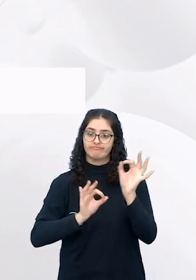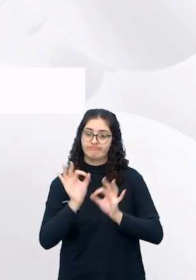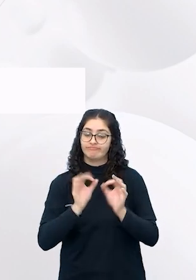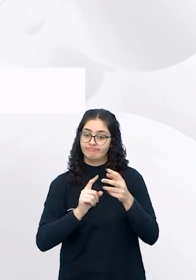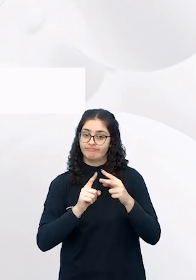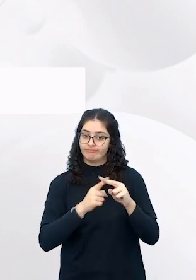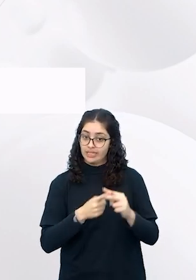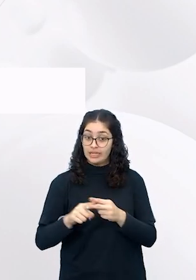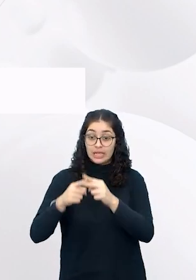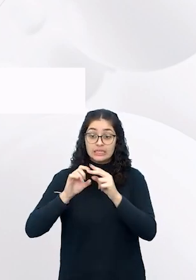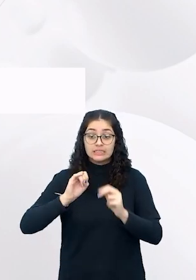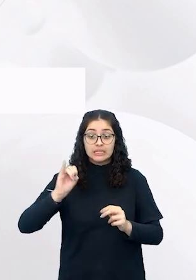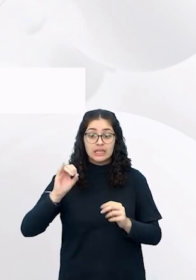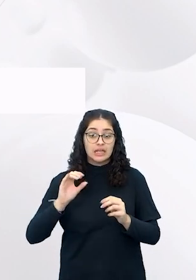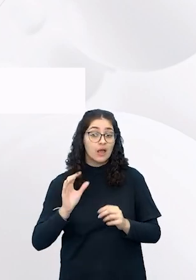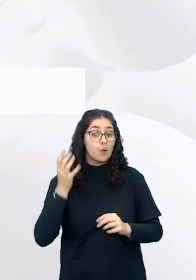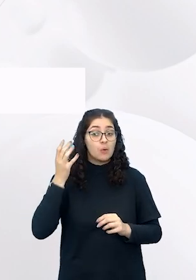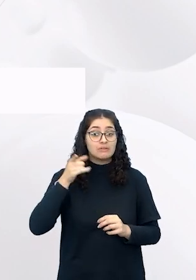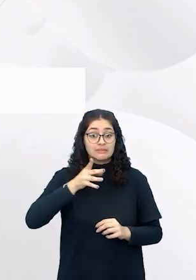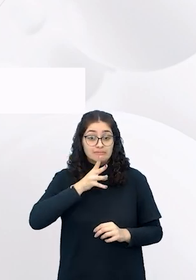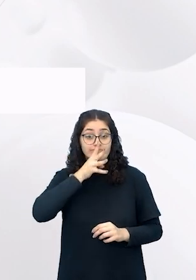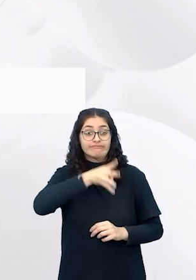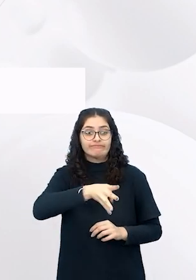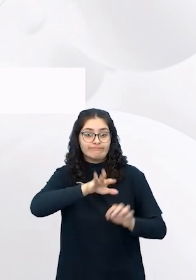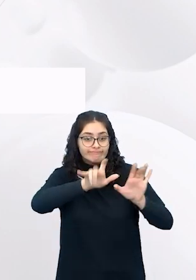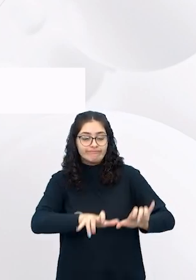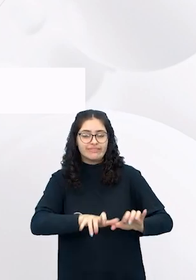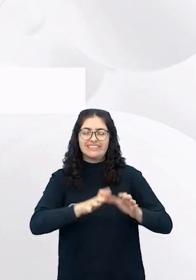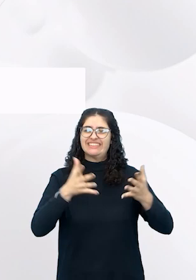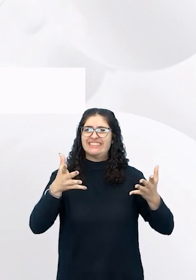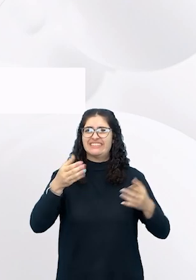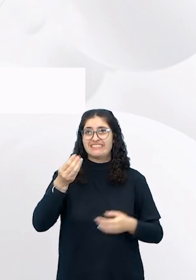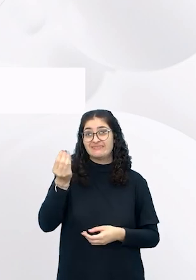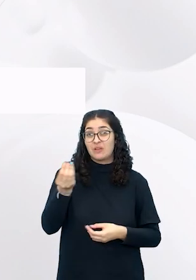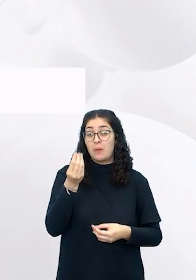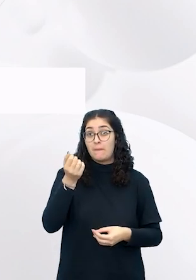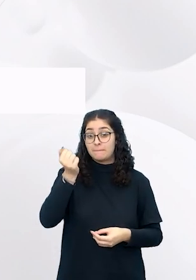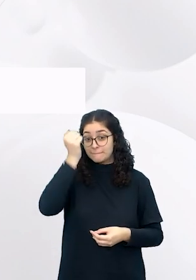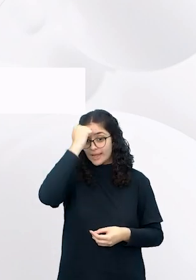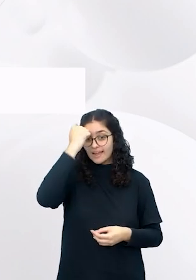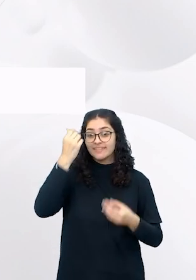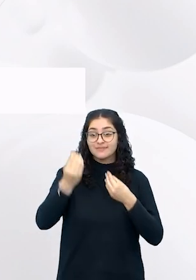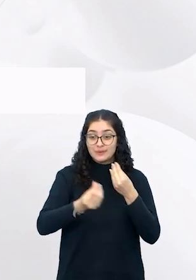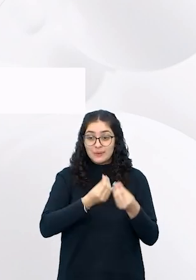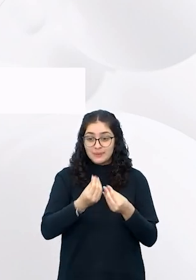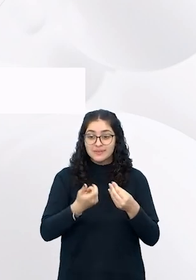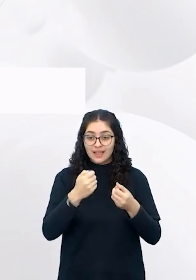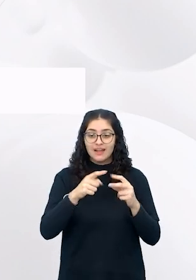se caso ocorreu algum equívoco na hora do preenchimento, é possível editar